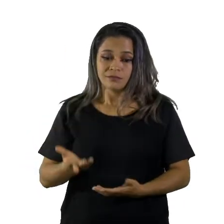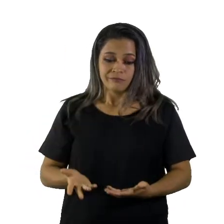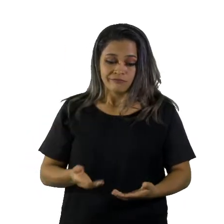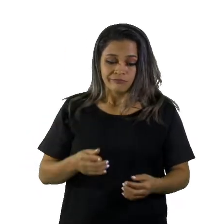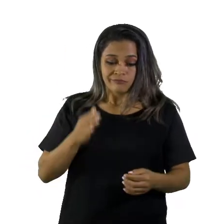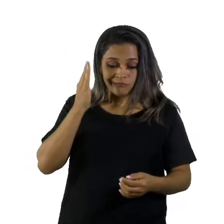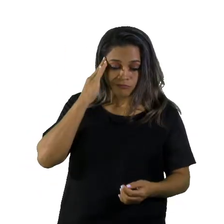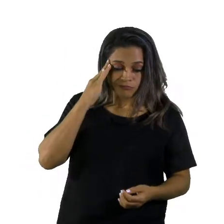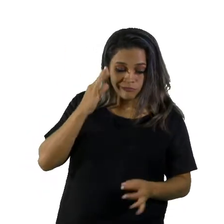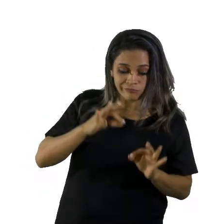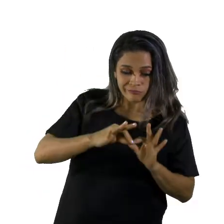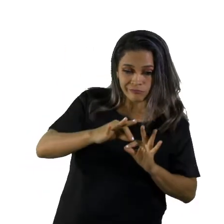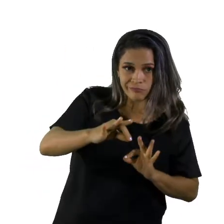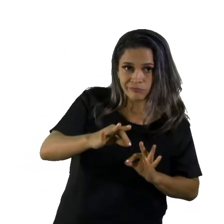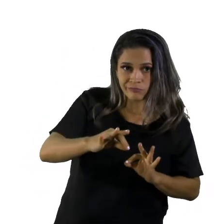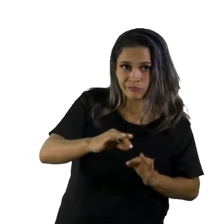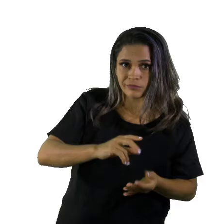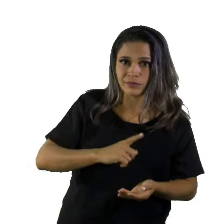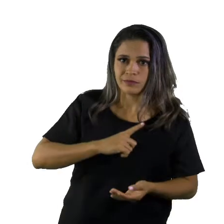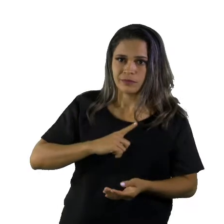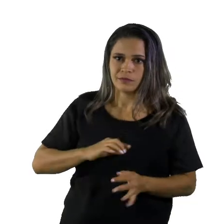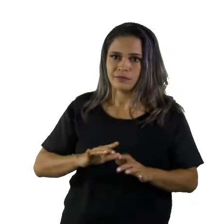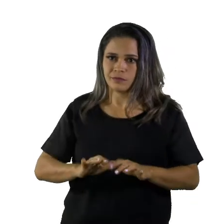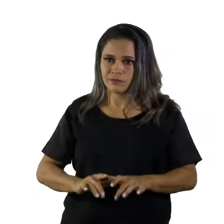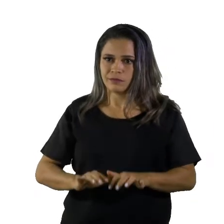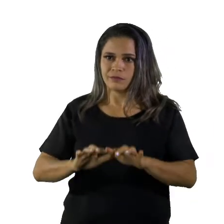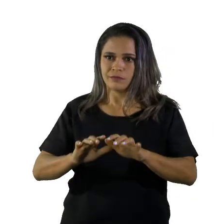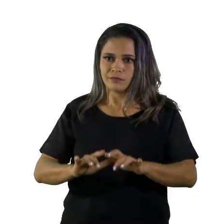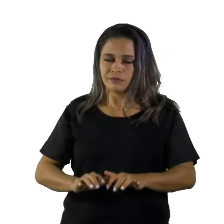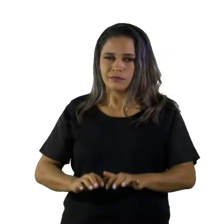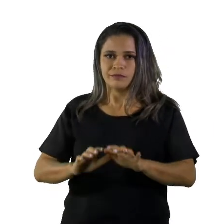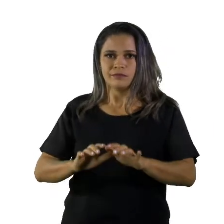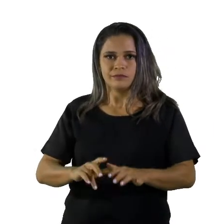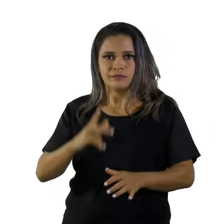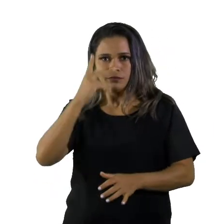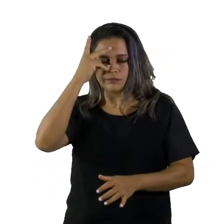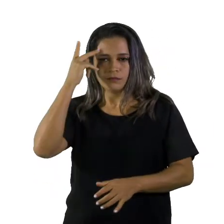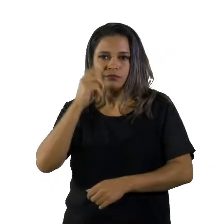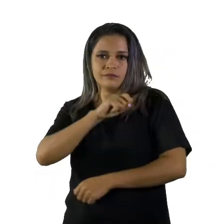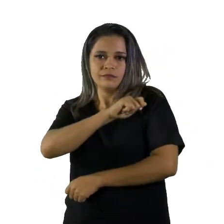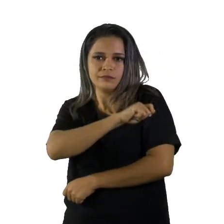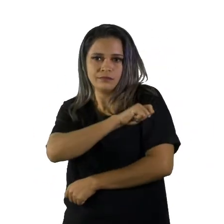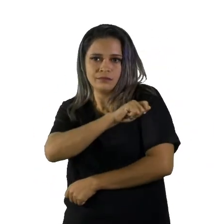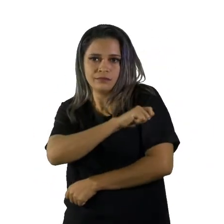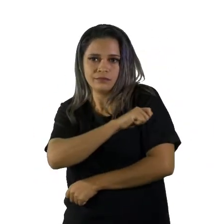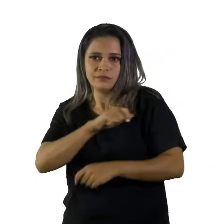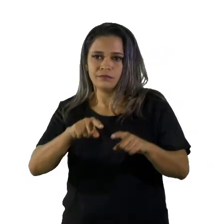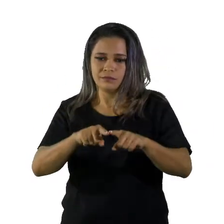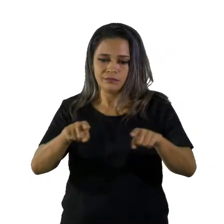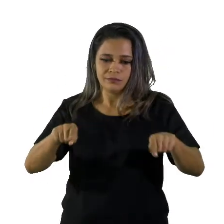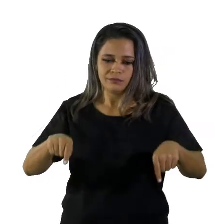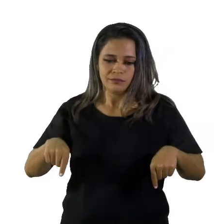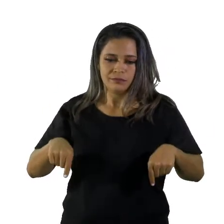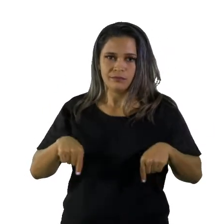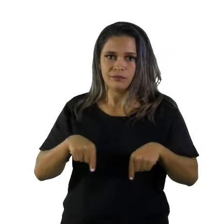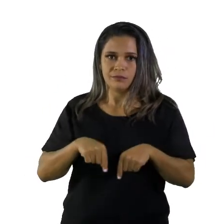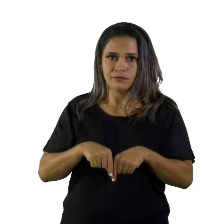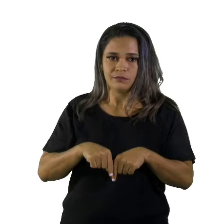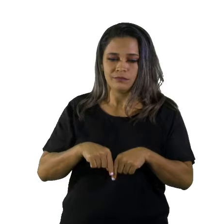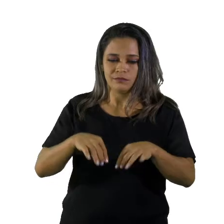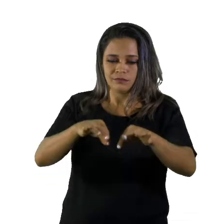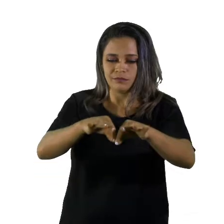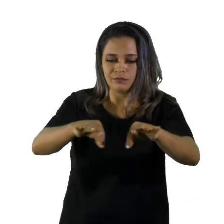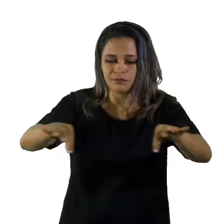uma costureira, nós temos aí alguns alunos na sala de aula, onde eles estão medindo o tamanho da sala.